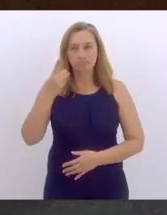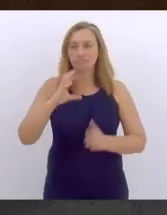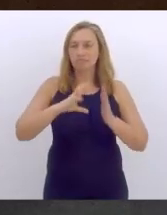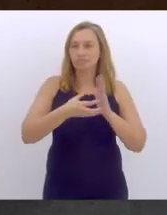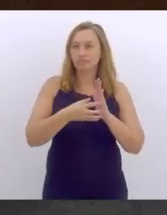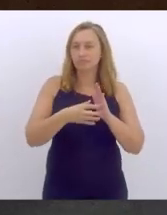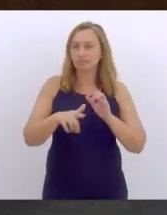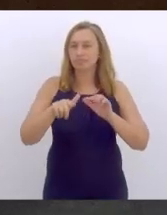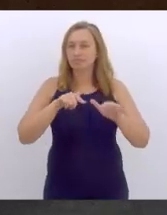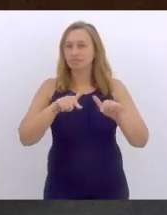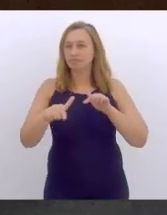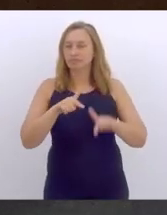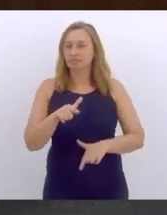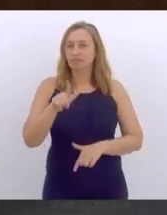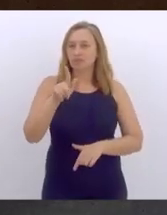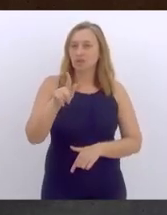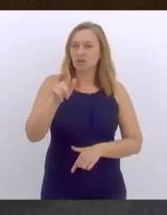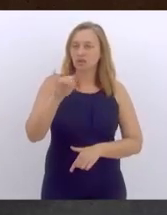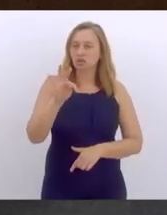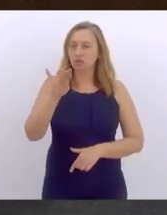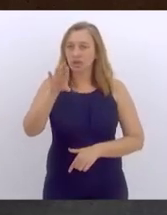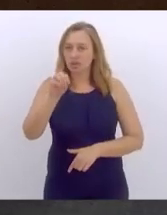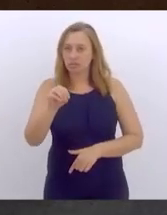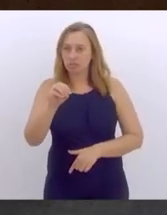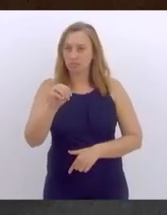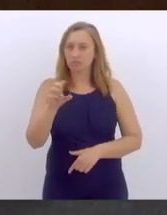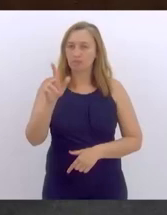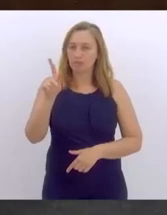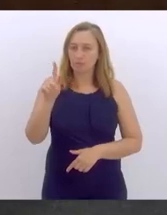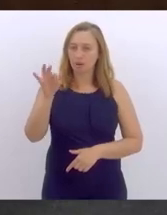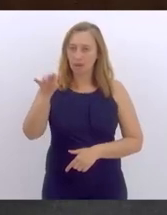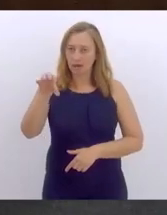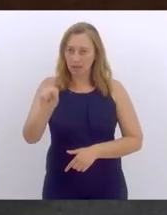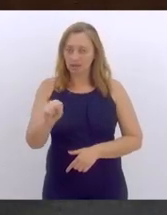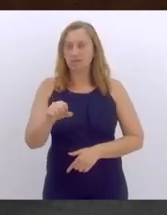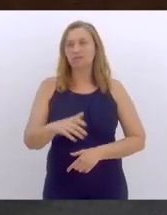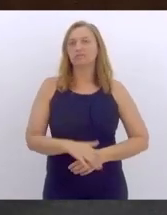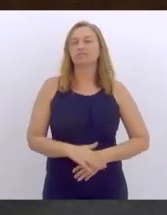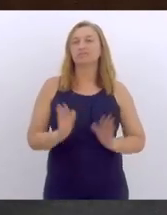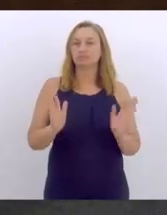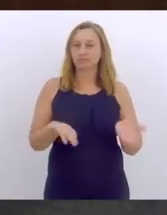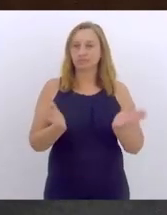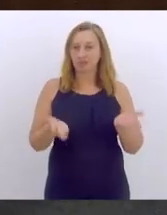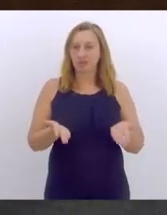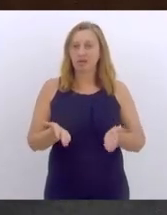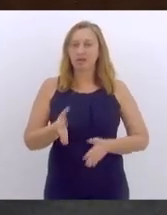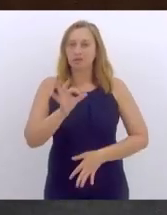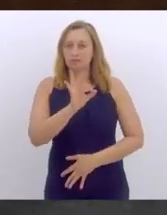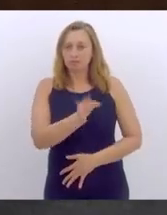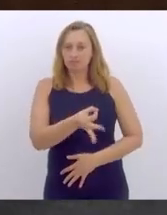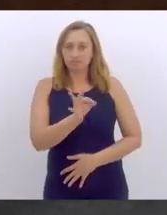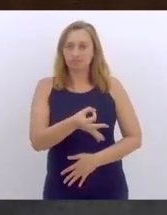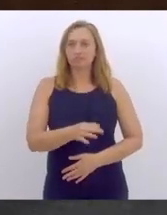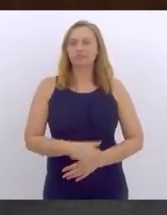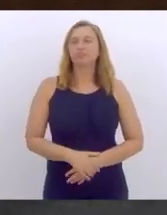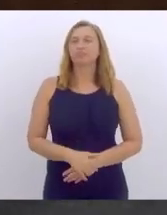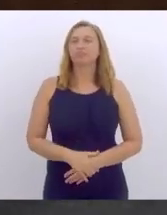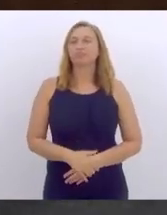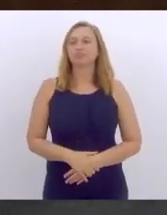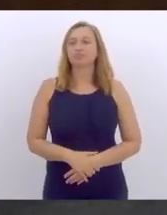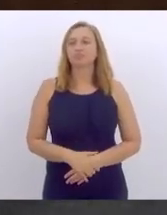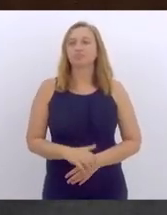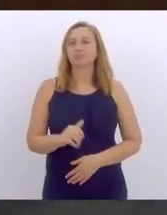Trabalhadores, Gilberto Palmares. E a proposição agora, exatamente,